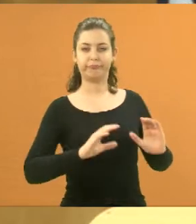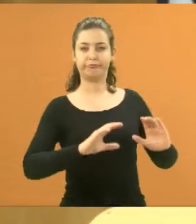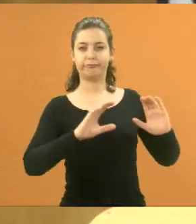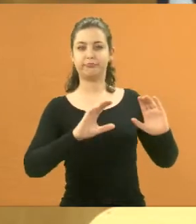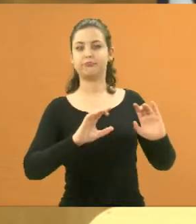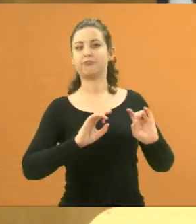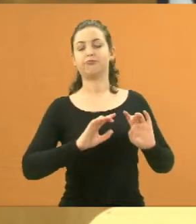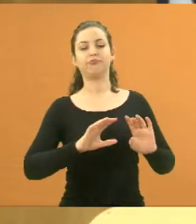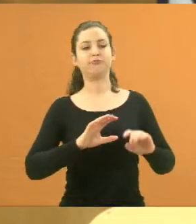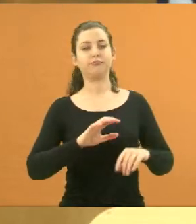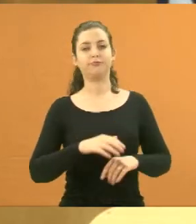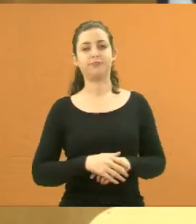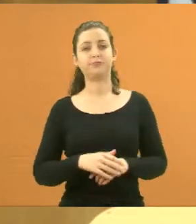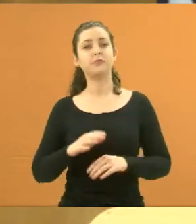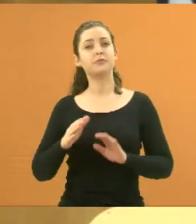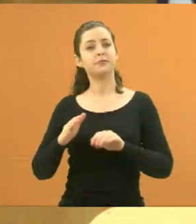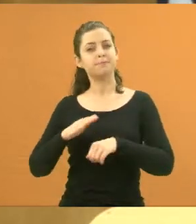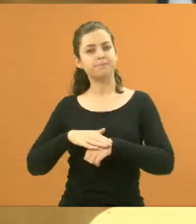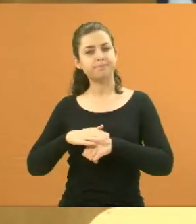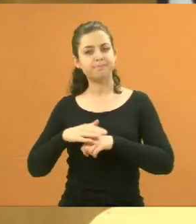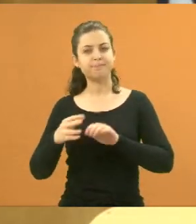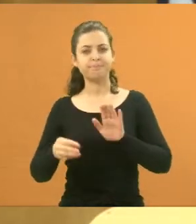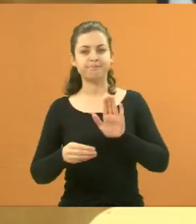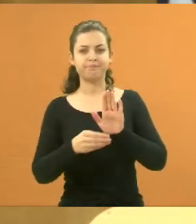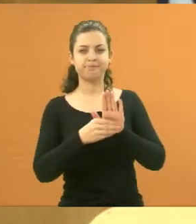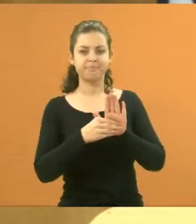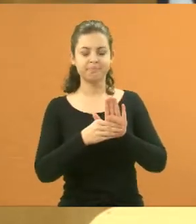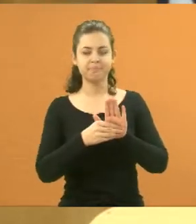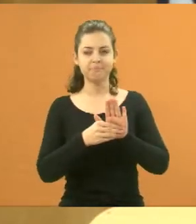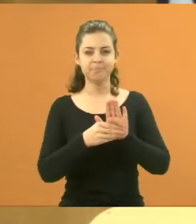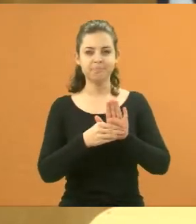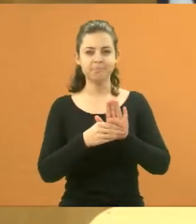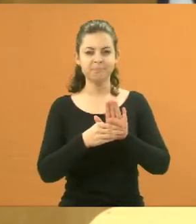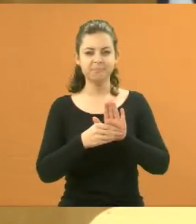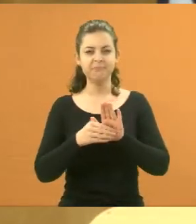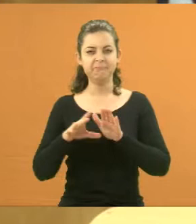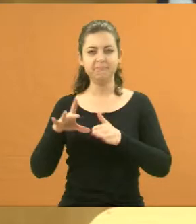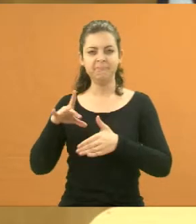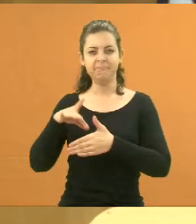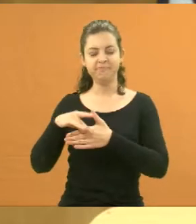fiz uma emenda, né? E foi arquivada pelo